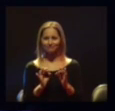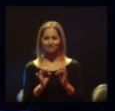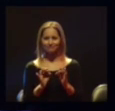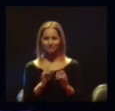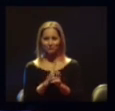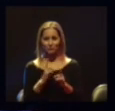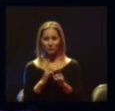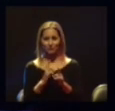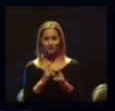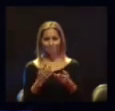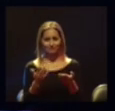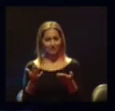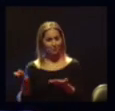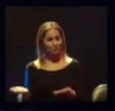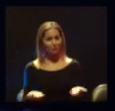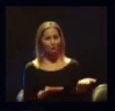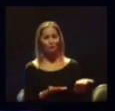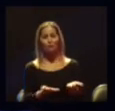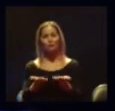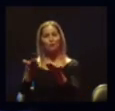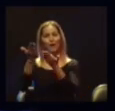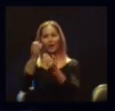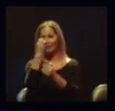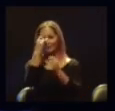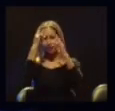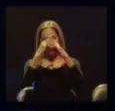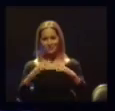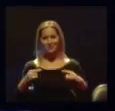porque vamos voar até ao circo.